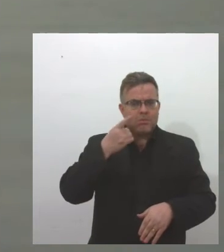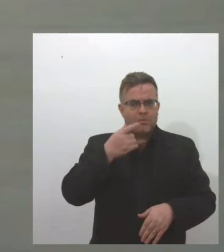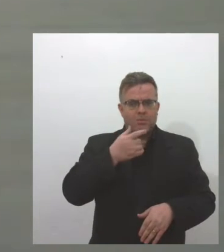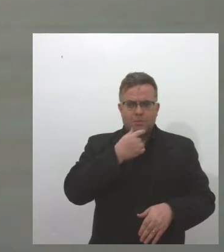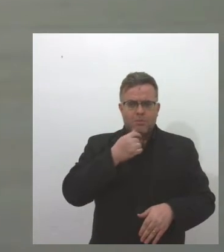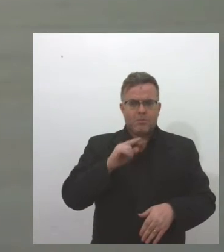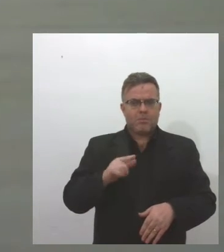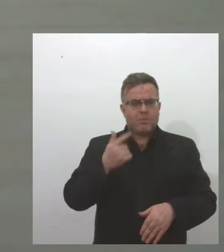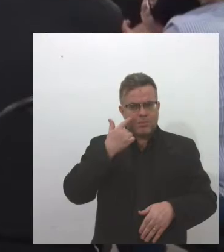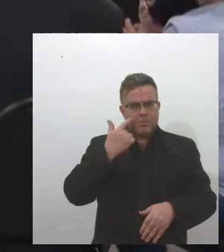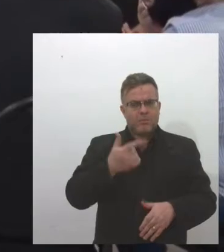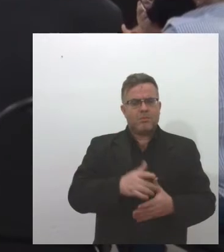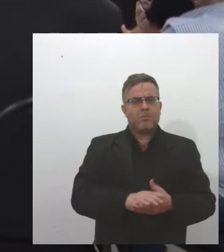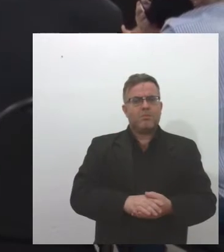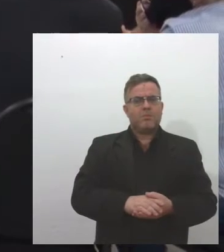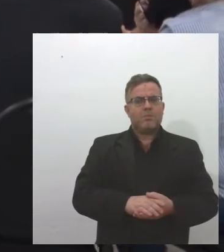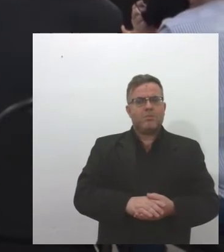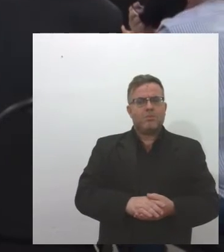evento. Acompanhe.